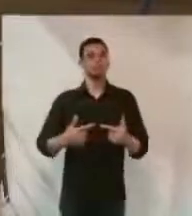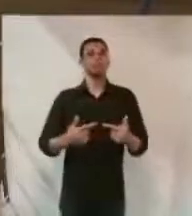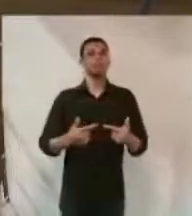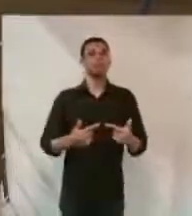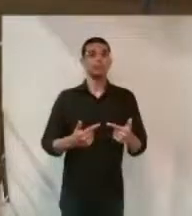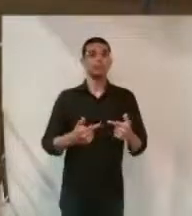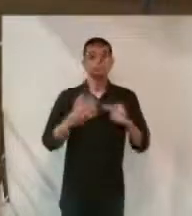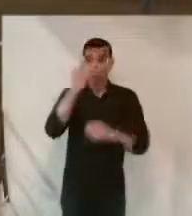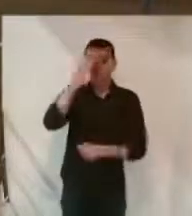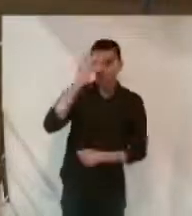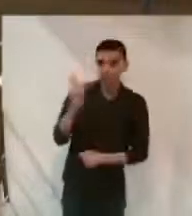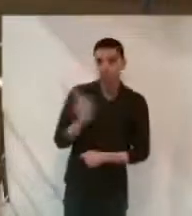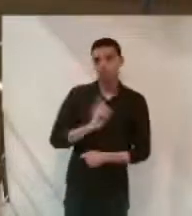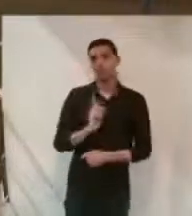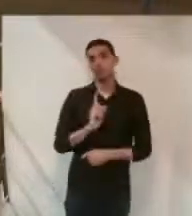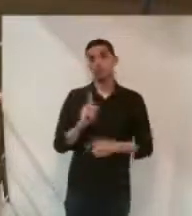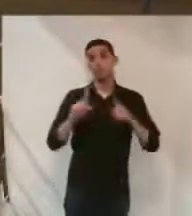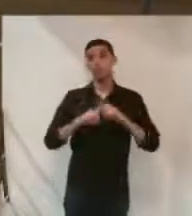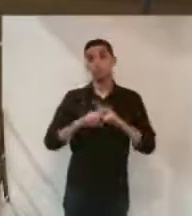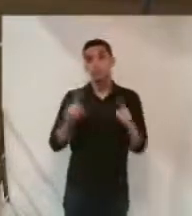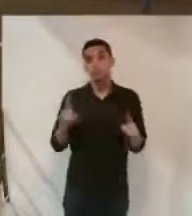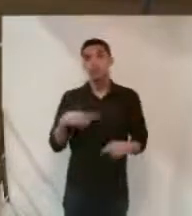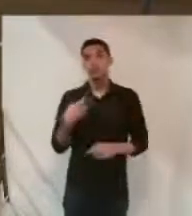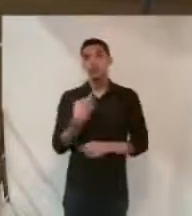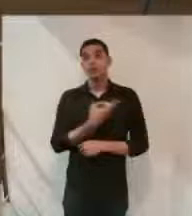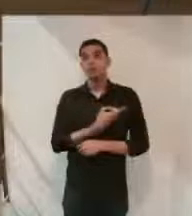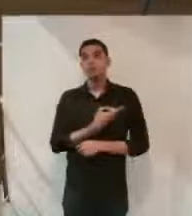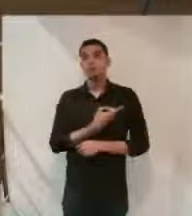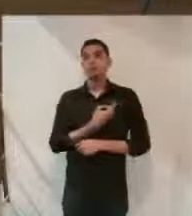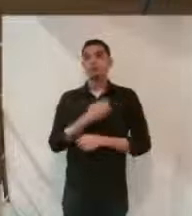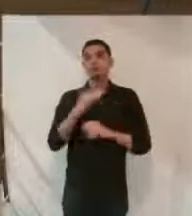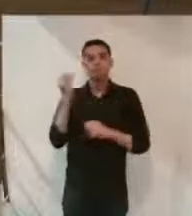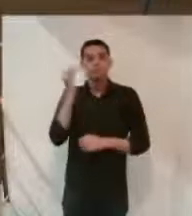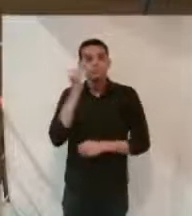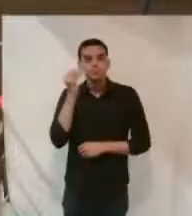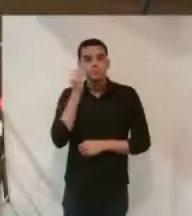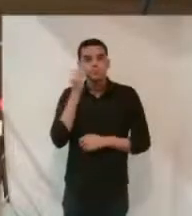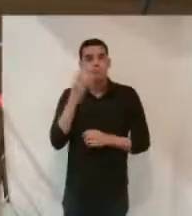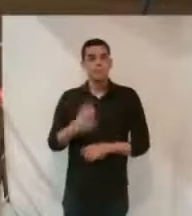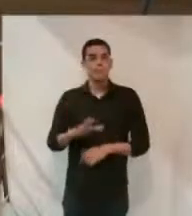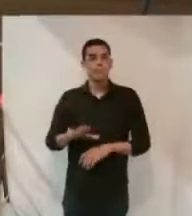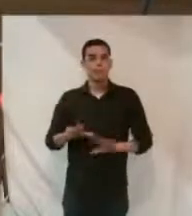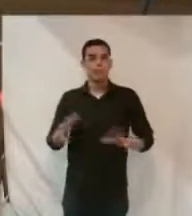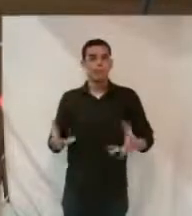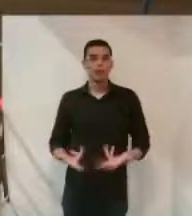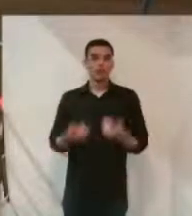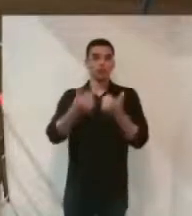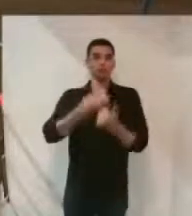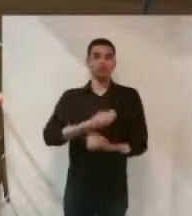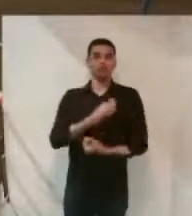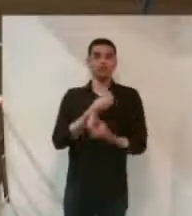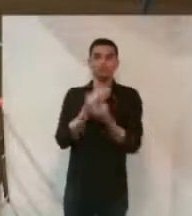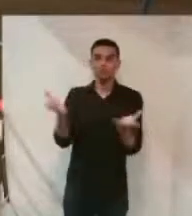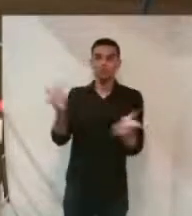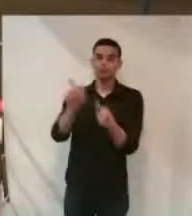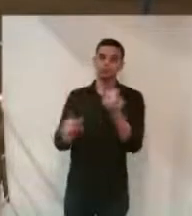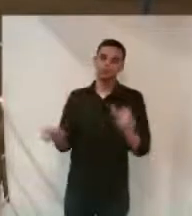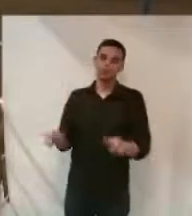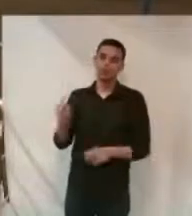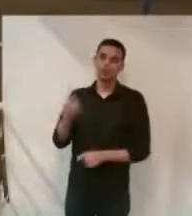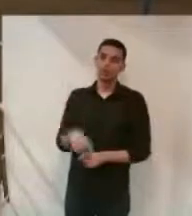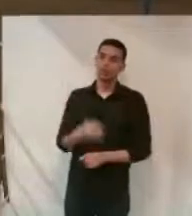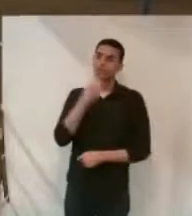fácil, mas estar do lado certo daqueles que querem levar a melhor qualidade de vida para as pessoas já é alguma coisa a